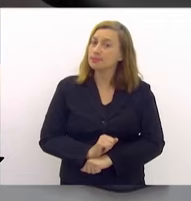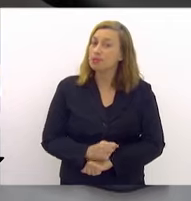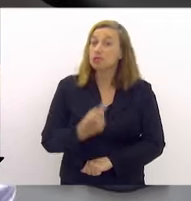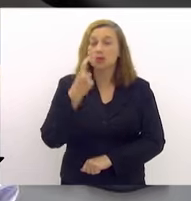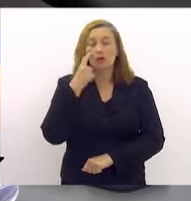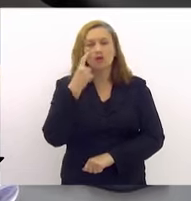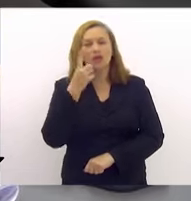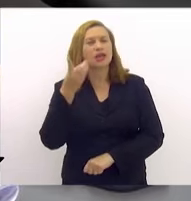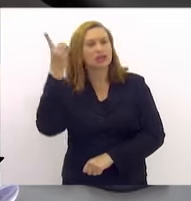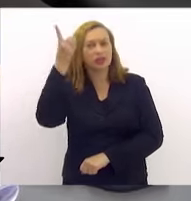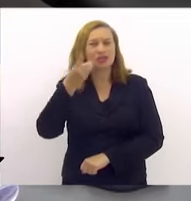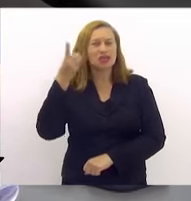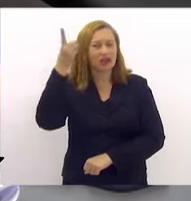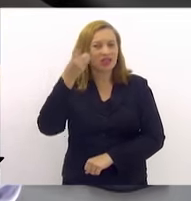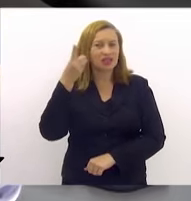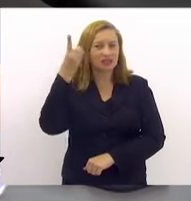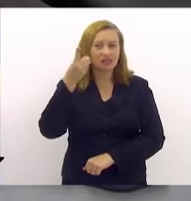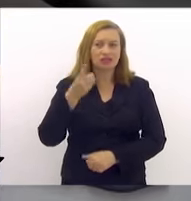a deputada